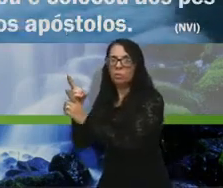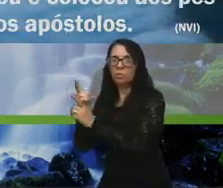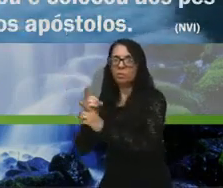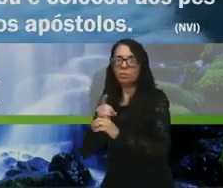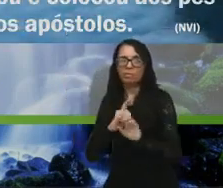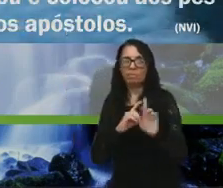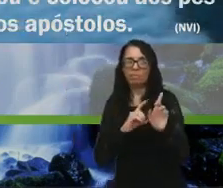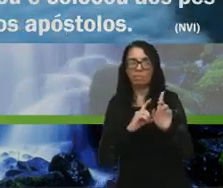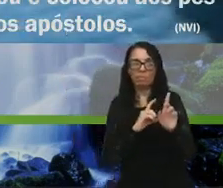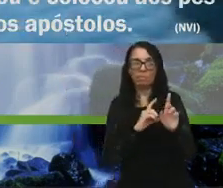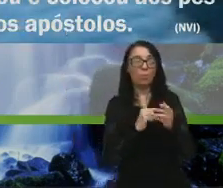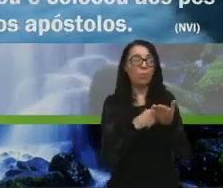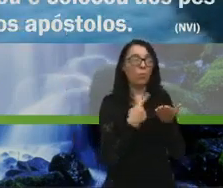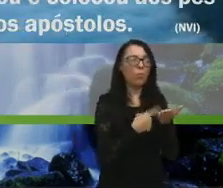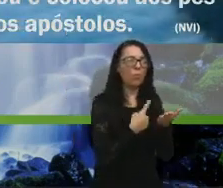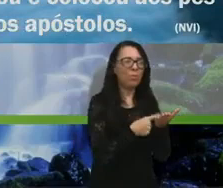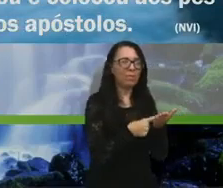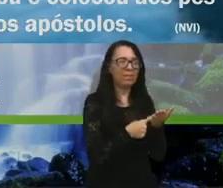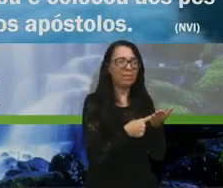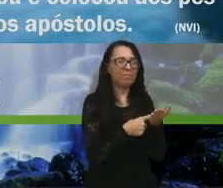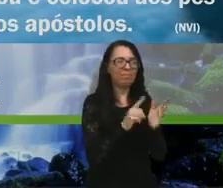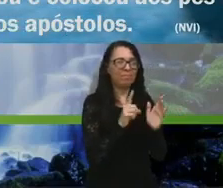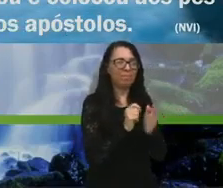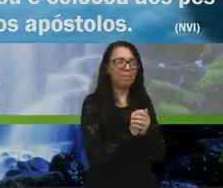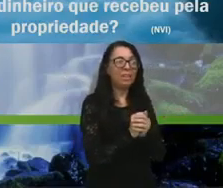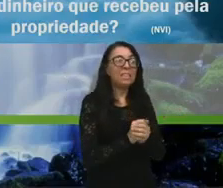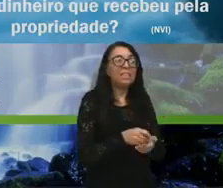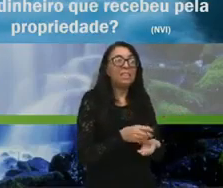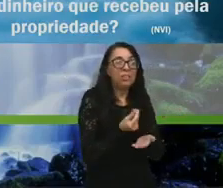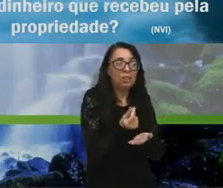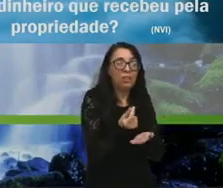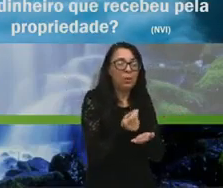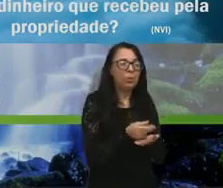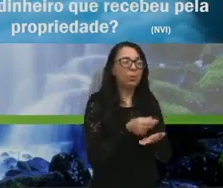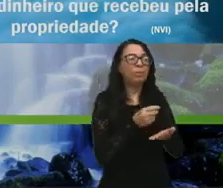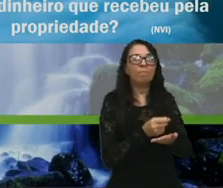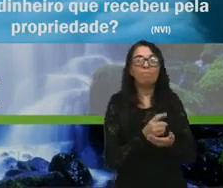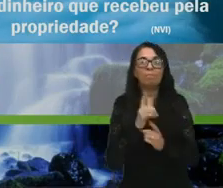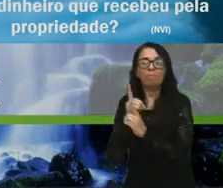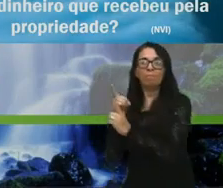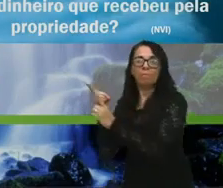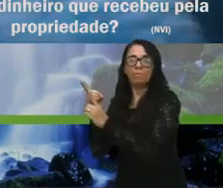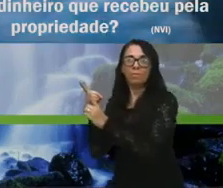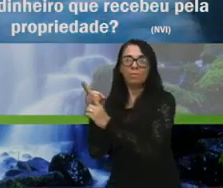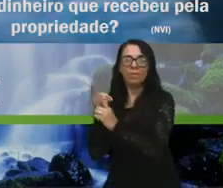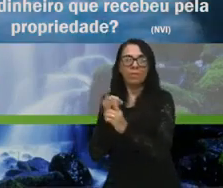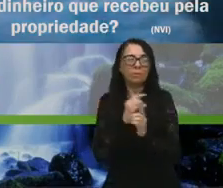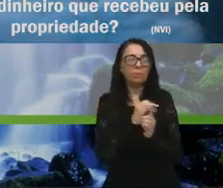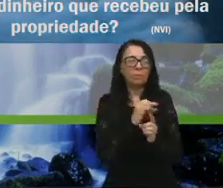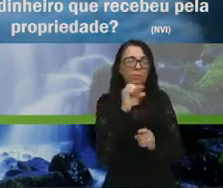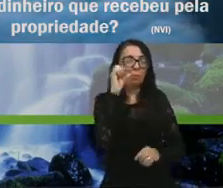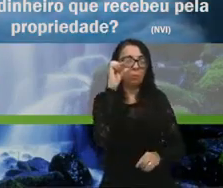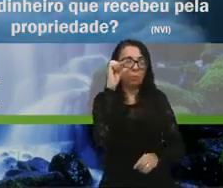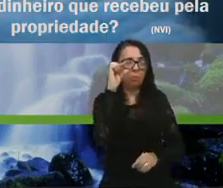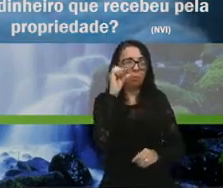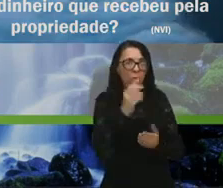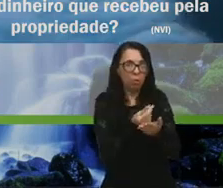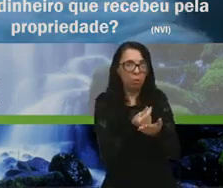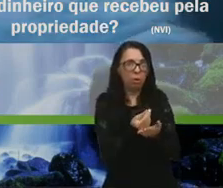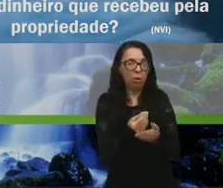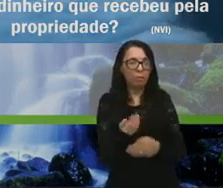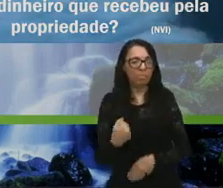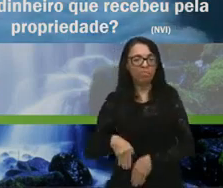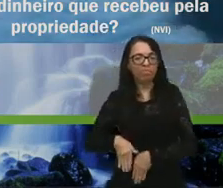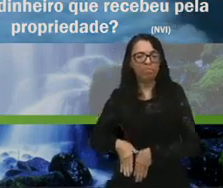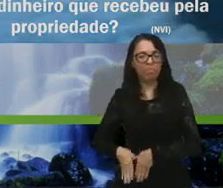ponto de você mentir ao Espírito Santo e guardar para si uma parte do dinheiro que